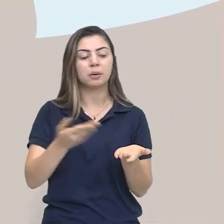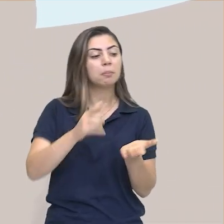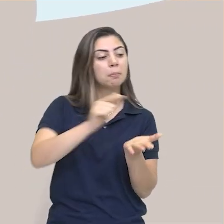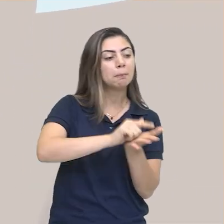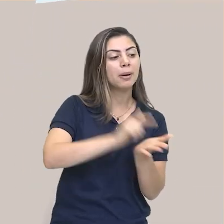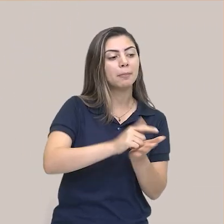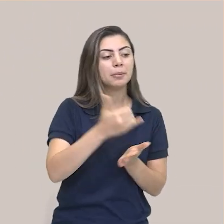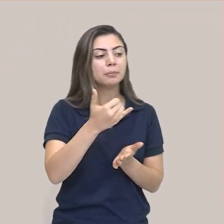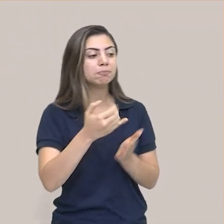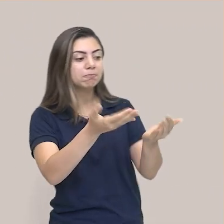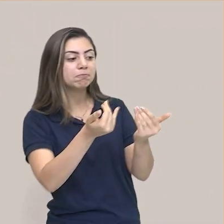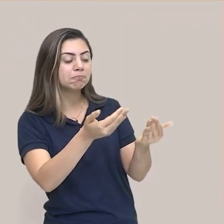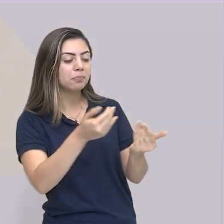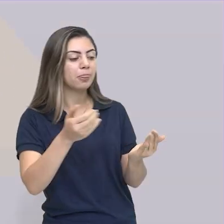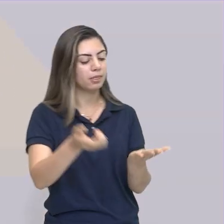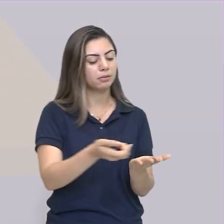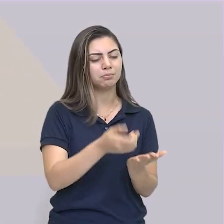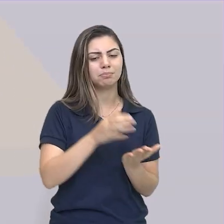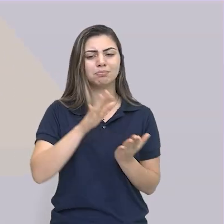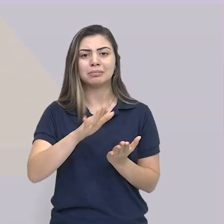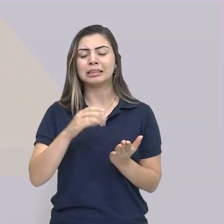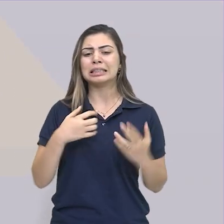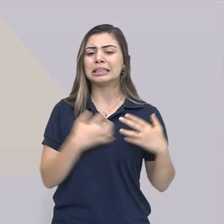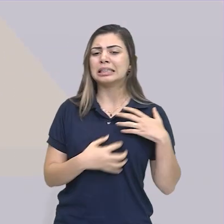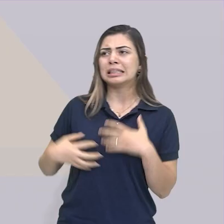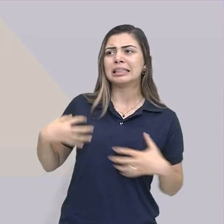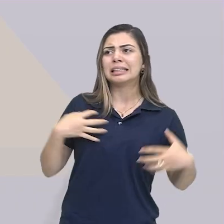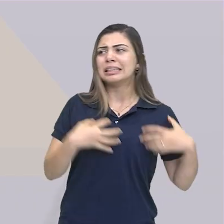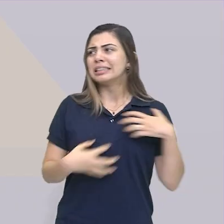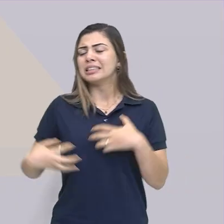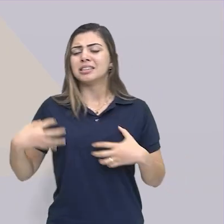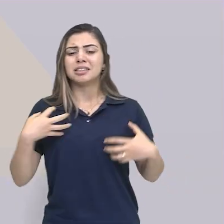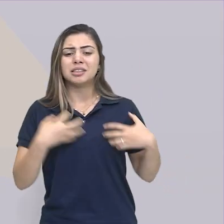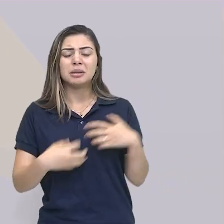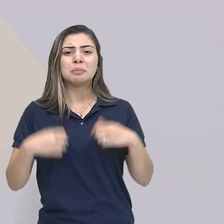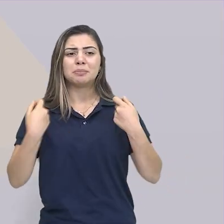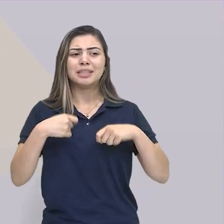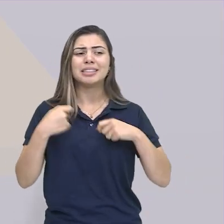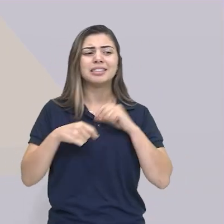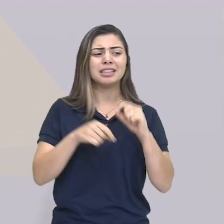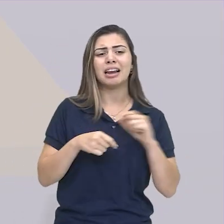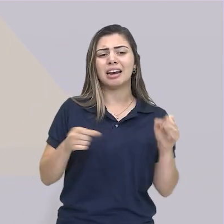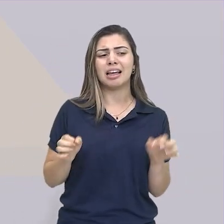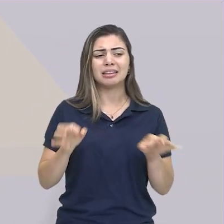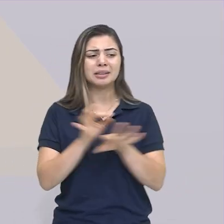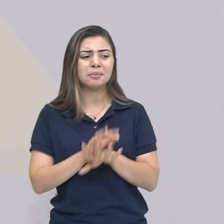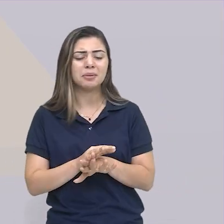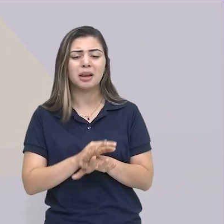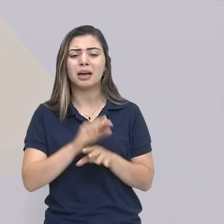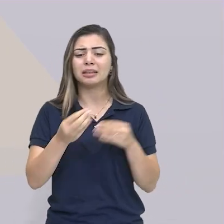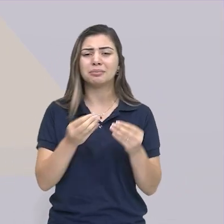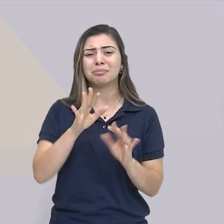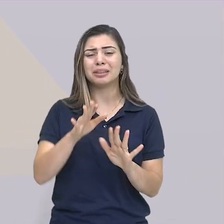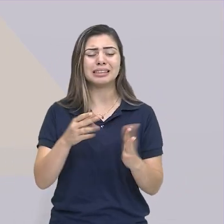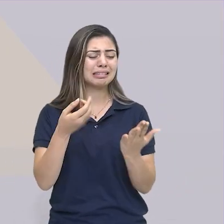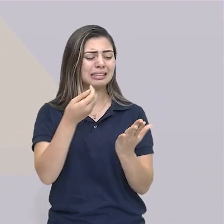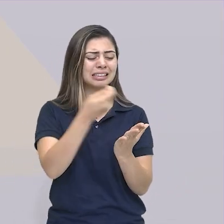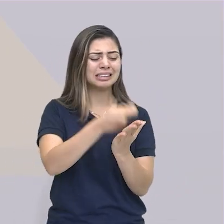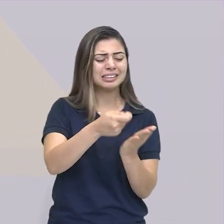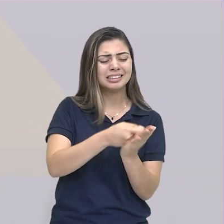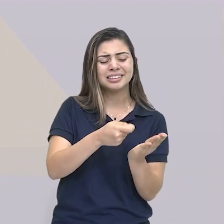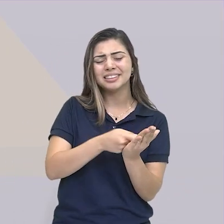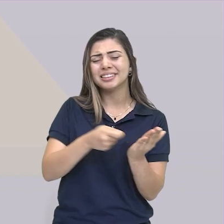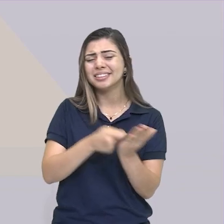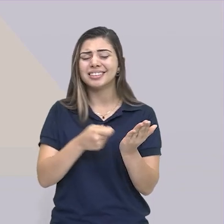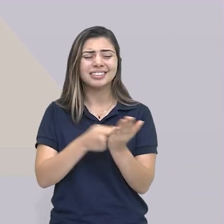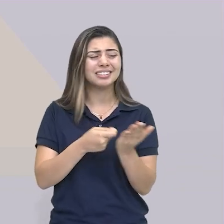papel e caneta, só que, com a ansiedade em que estava para deixar tudo resolvido, acabou complicando ainda mais a